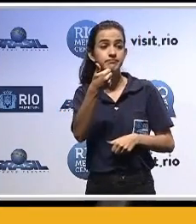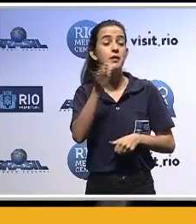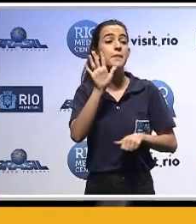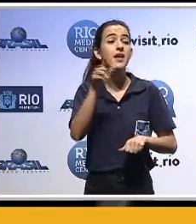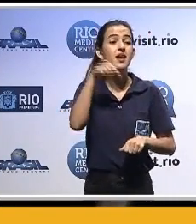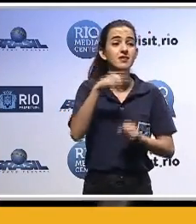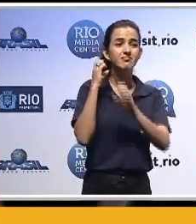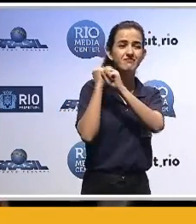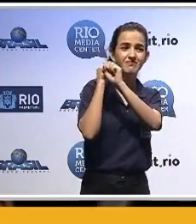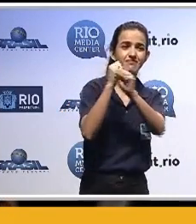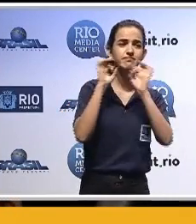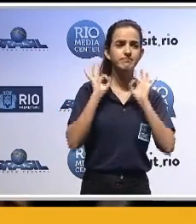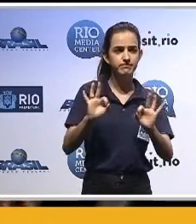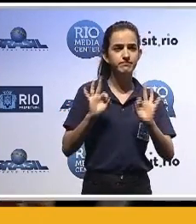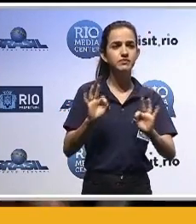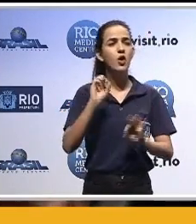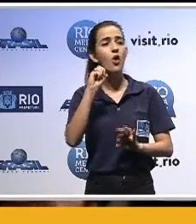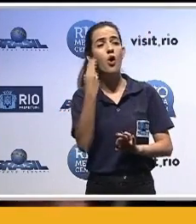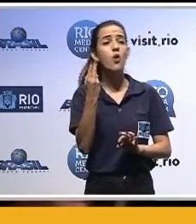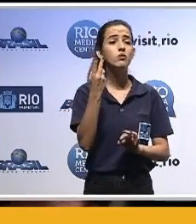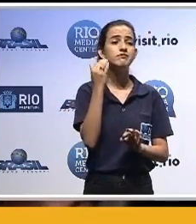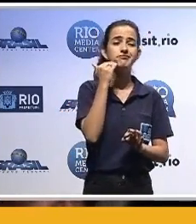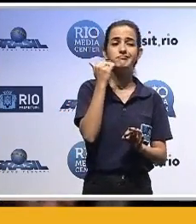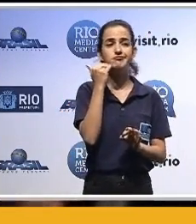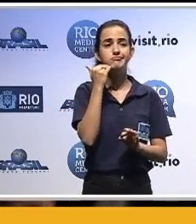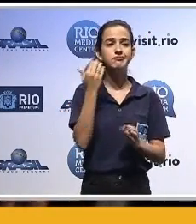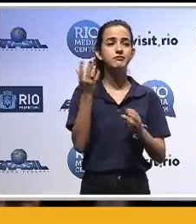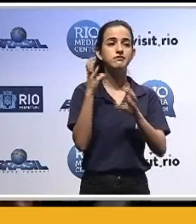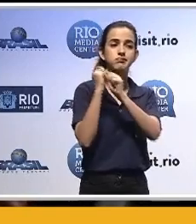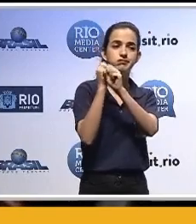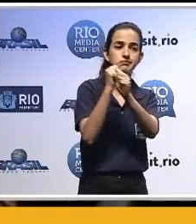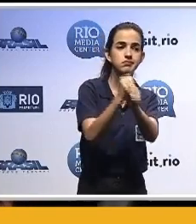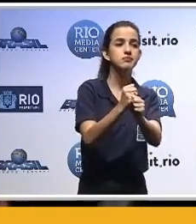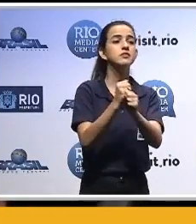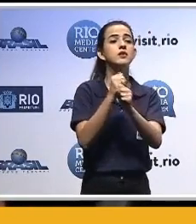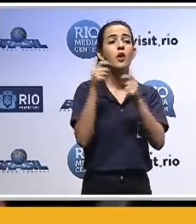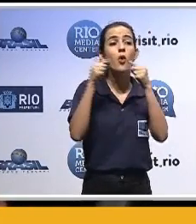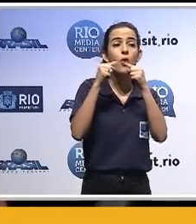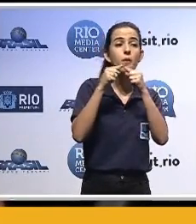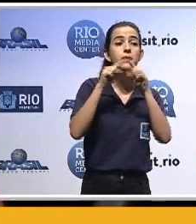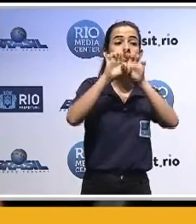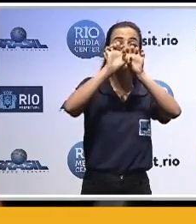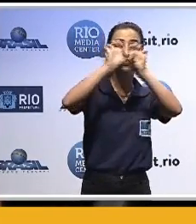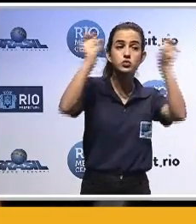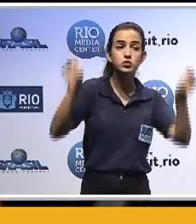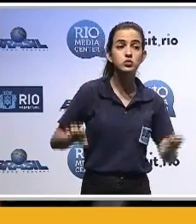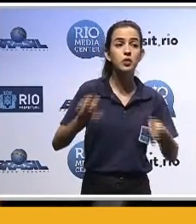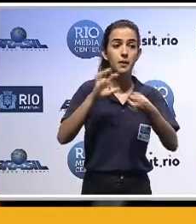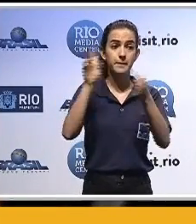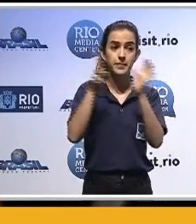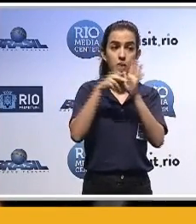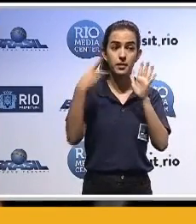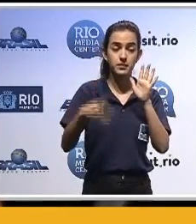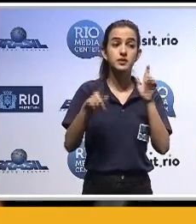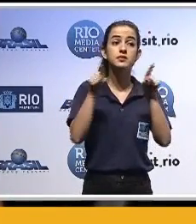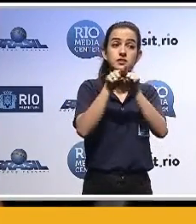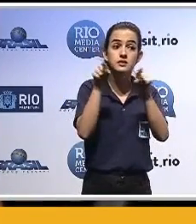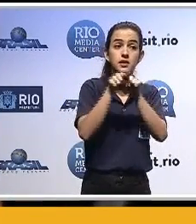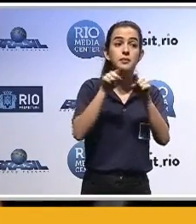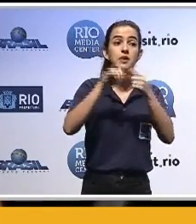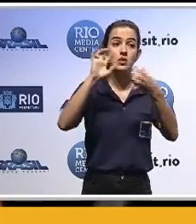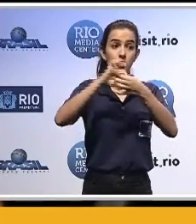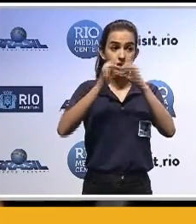esse cálculo foi correto pelos cálculos que foram feitos de acordo com isso, para os Jogos